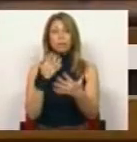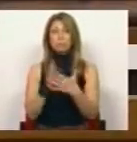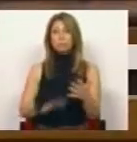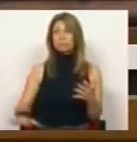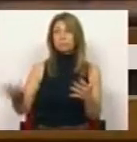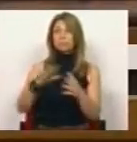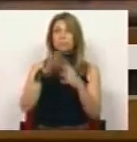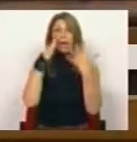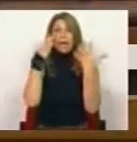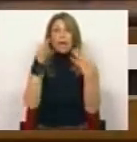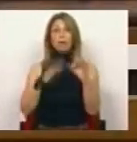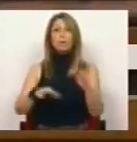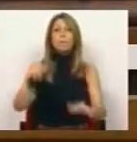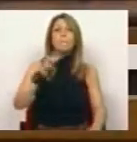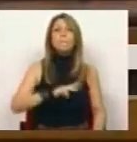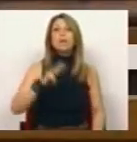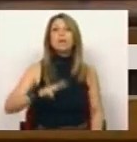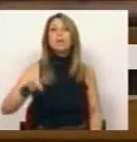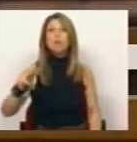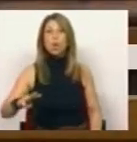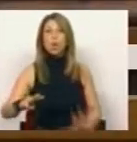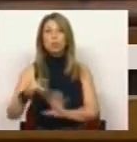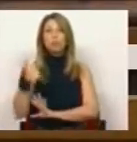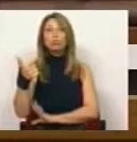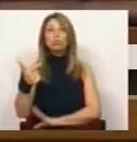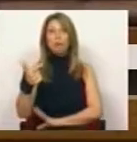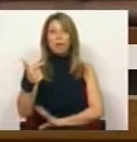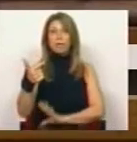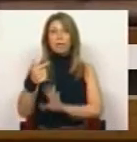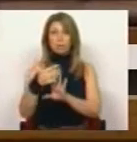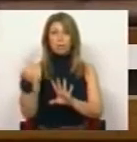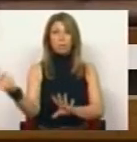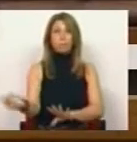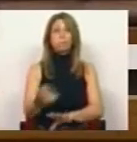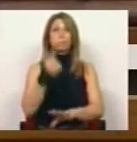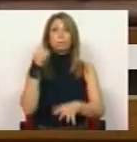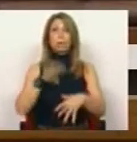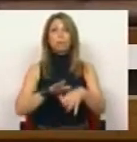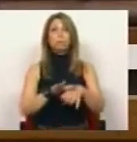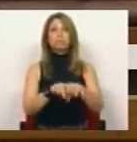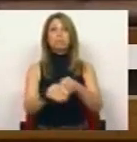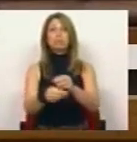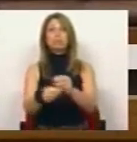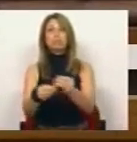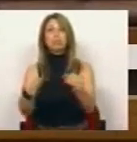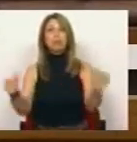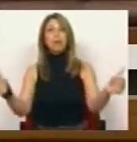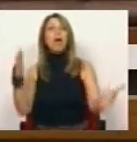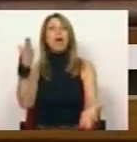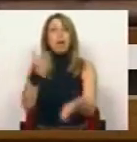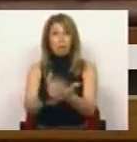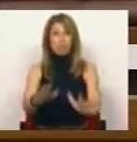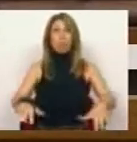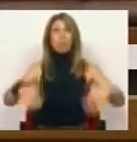natural milhões de toneladas de composto que tardam em degradar-se, podendo, na maioria dos casos, permanecer